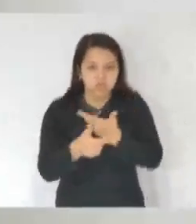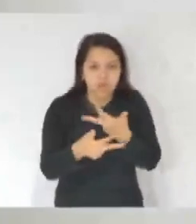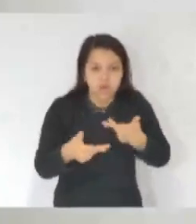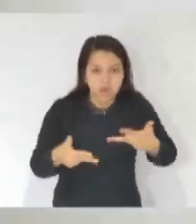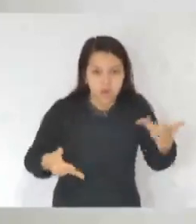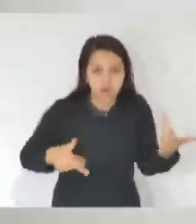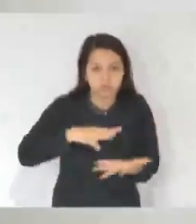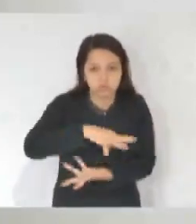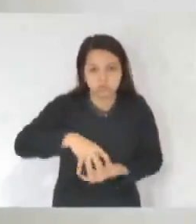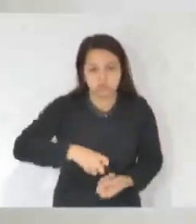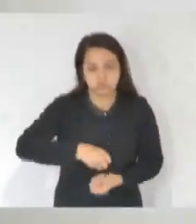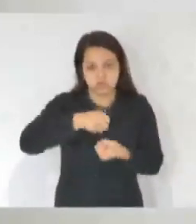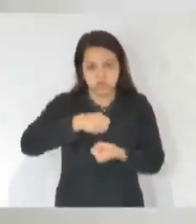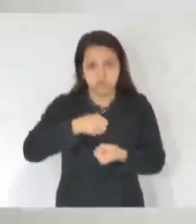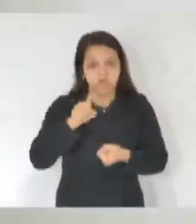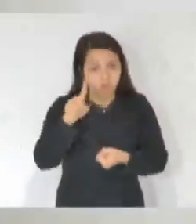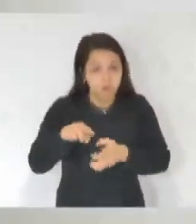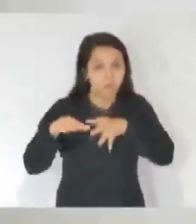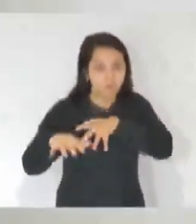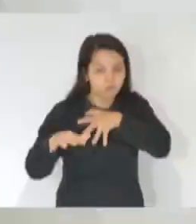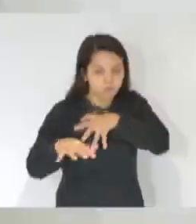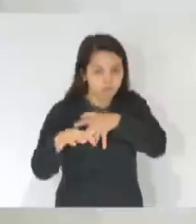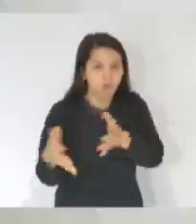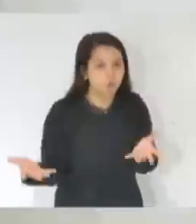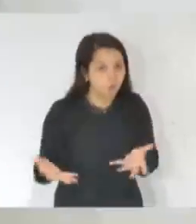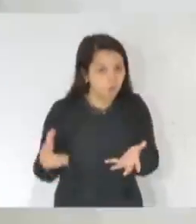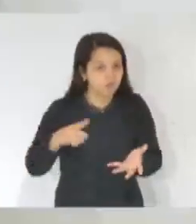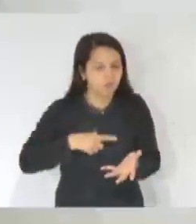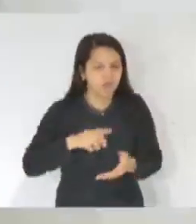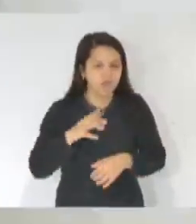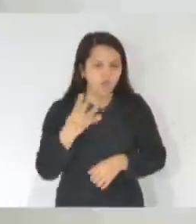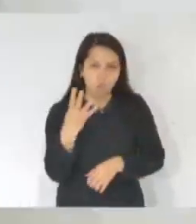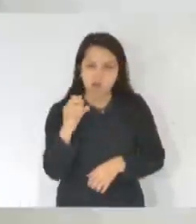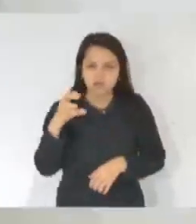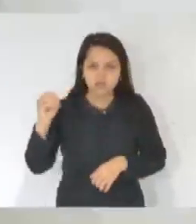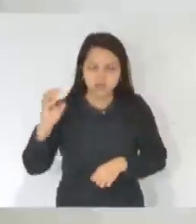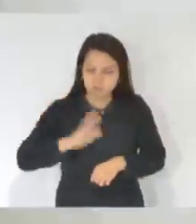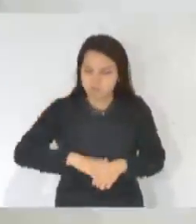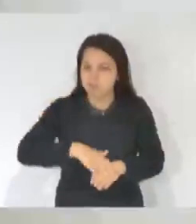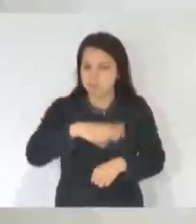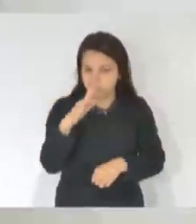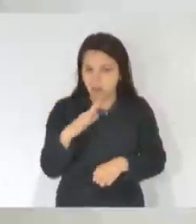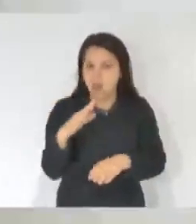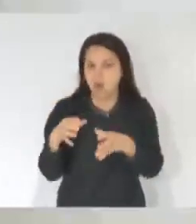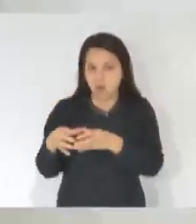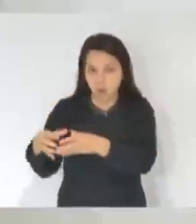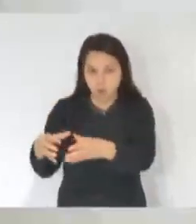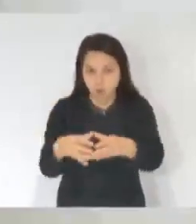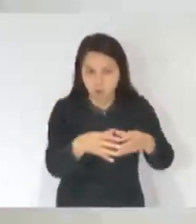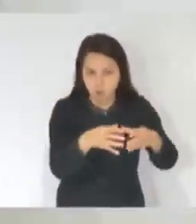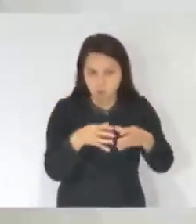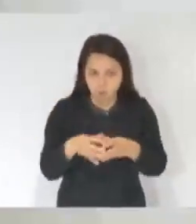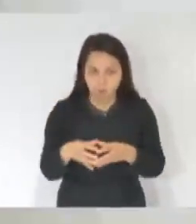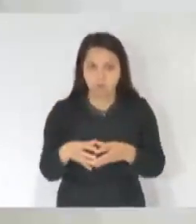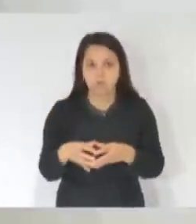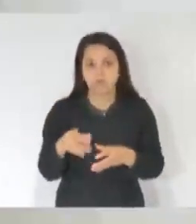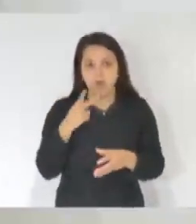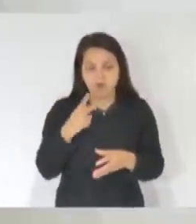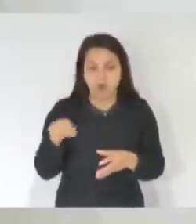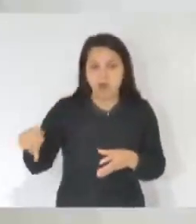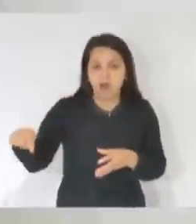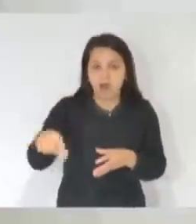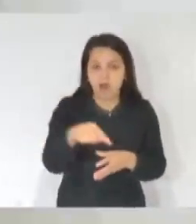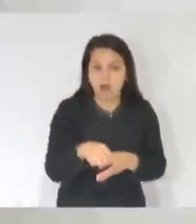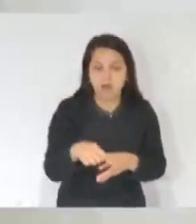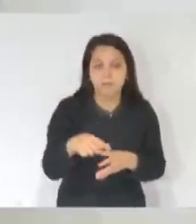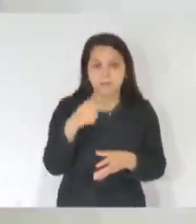movimento que hoje já tem mais de 400 organizações. Nós chamamos essas organizações e pessoas de signatários. Nós